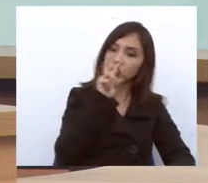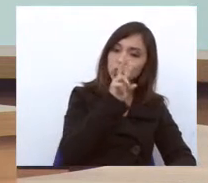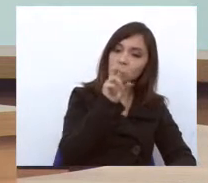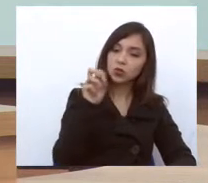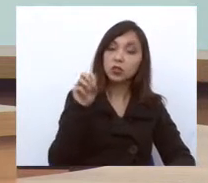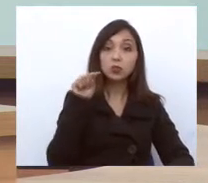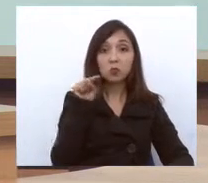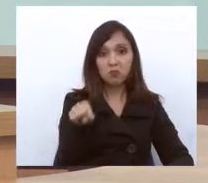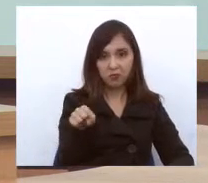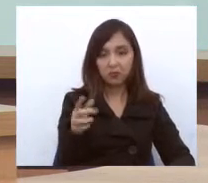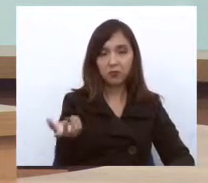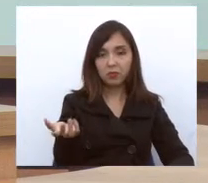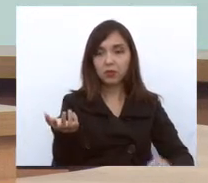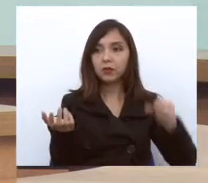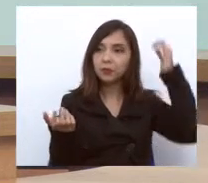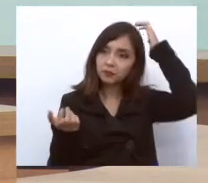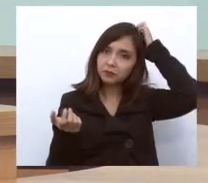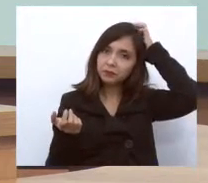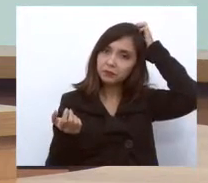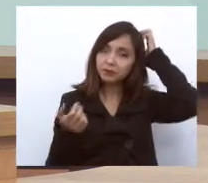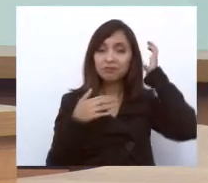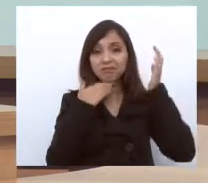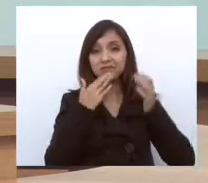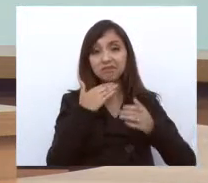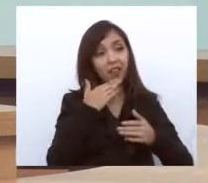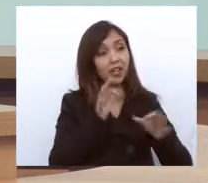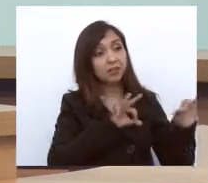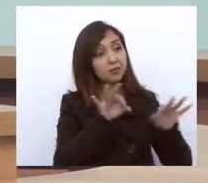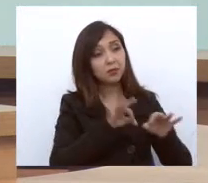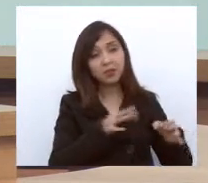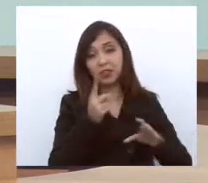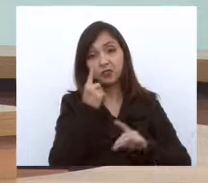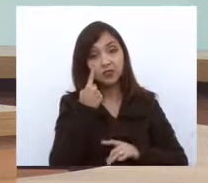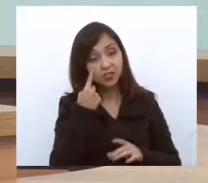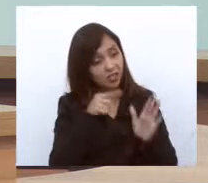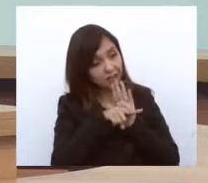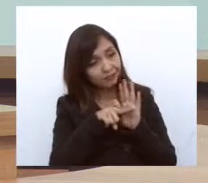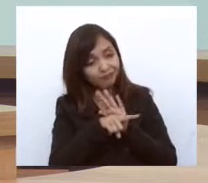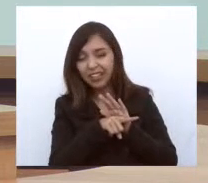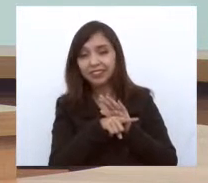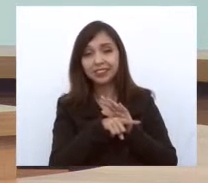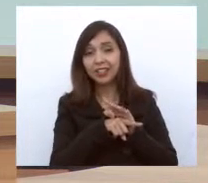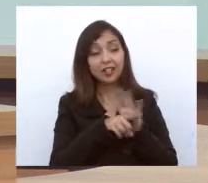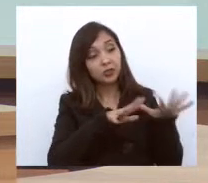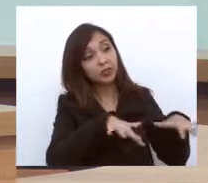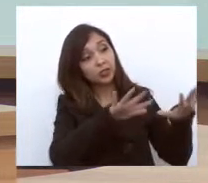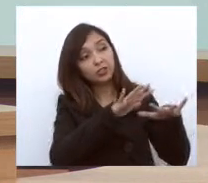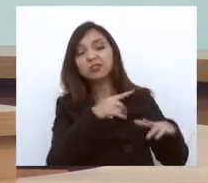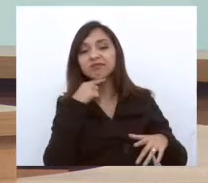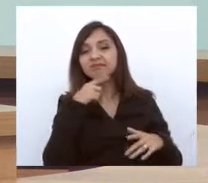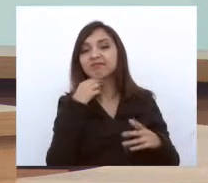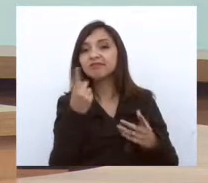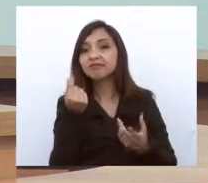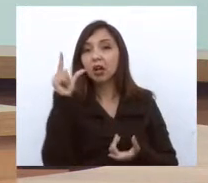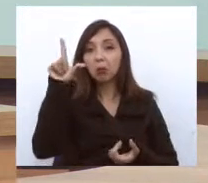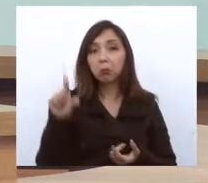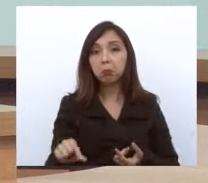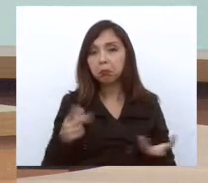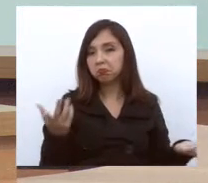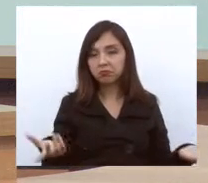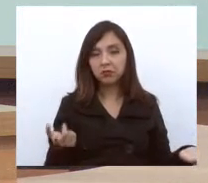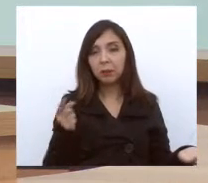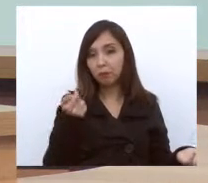reais. Né? É nada. É nada, se vocês analisarem para a nossa região. 350 mil reais, mas